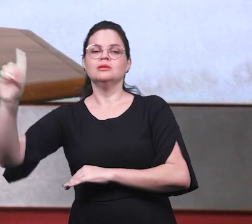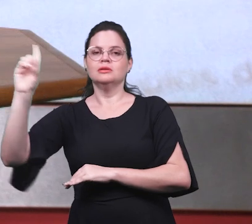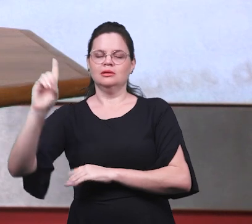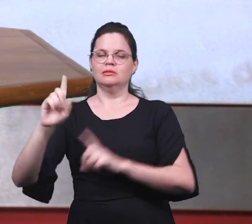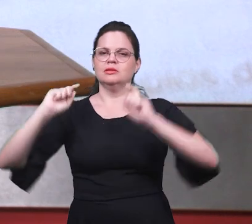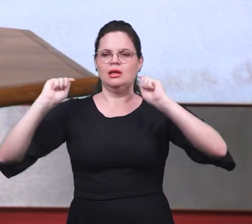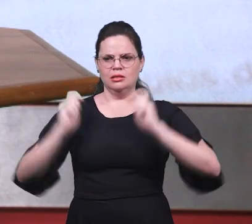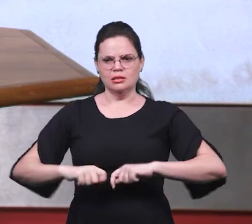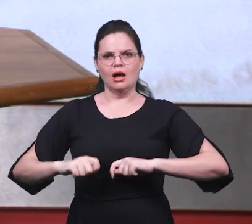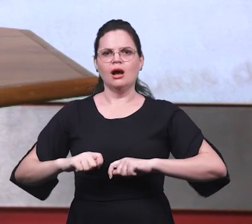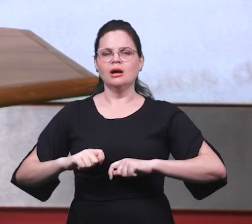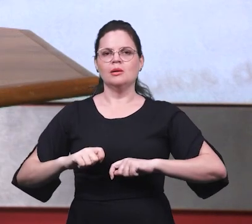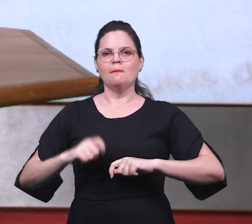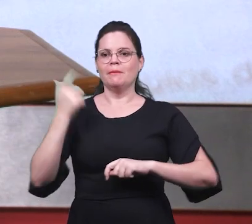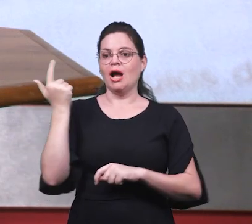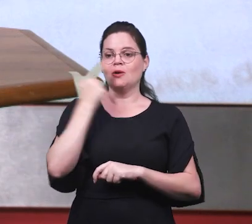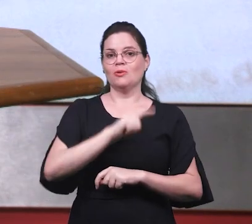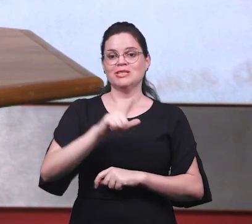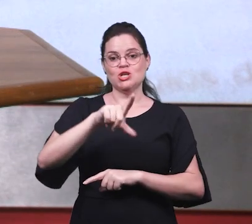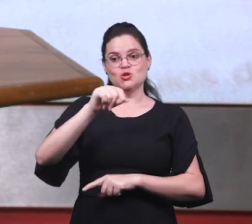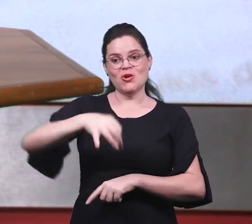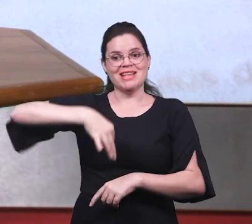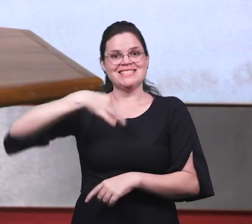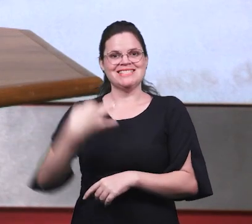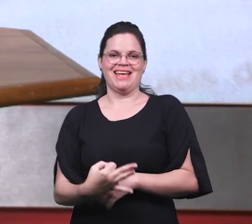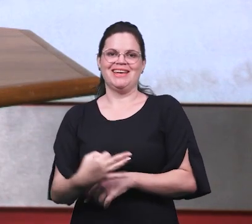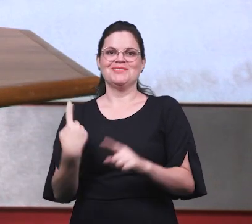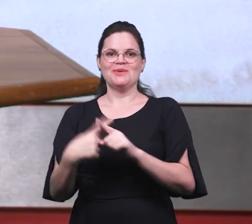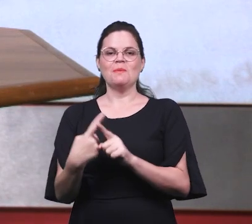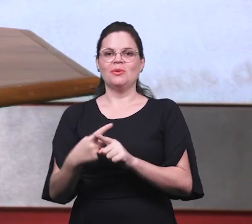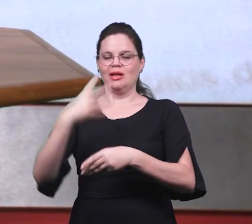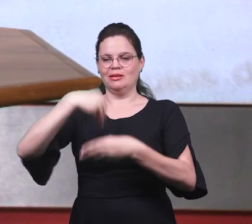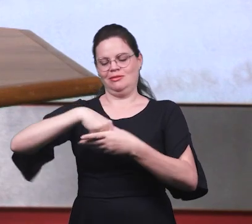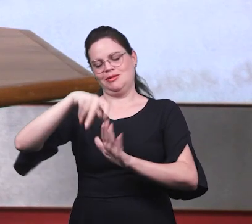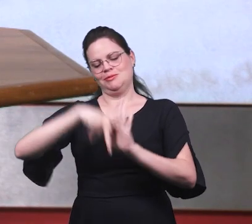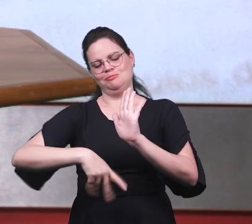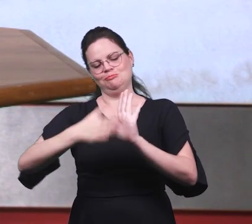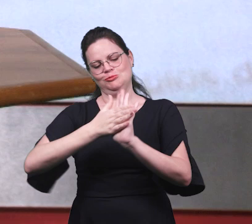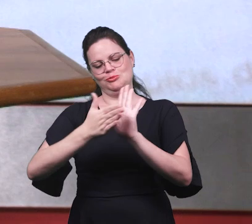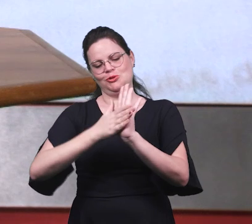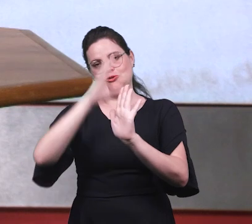responsavelmente o seu livre-arbítrio dentro dos propósitos de Deus.